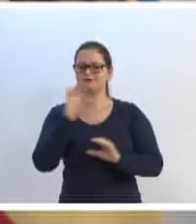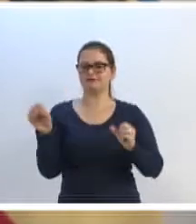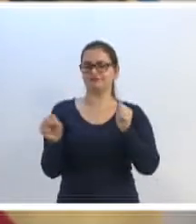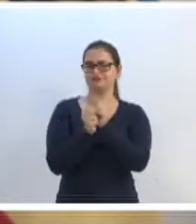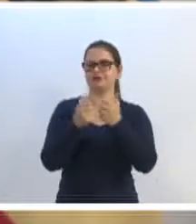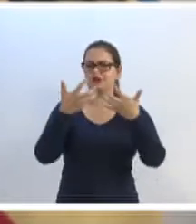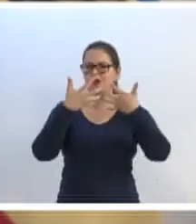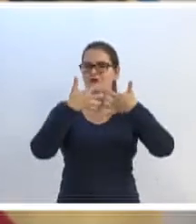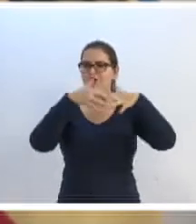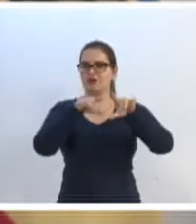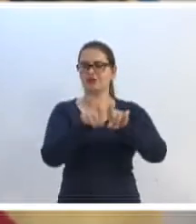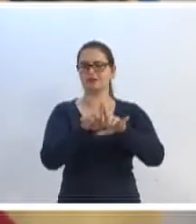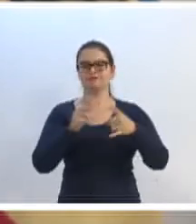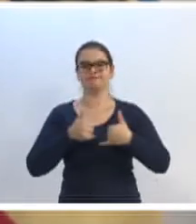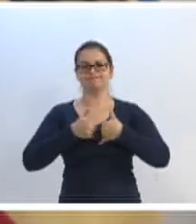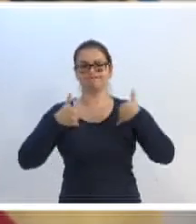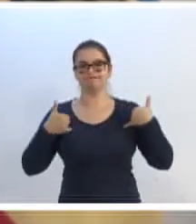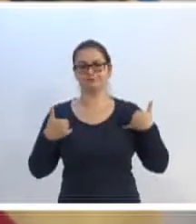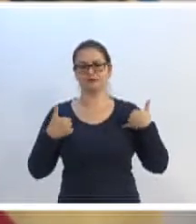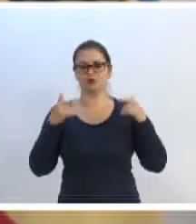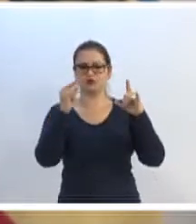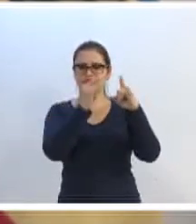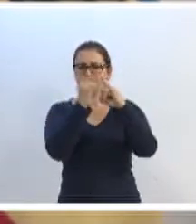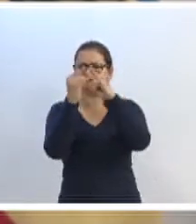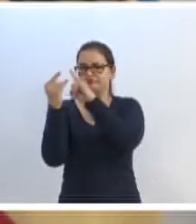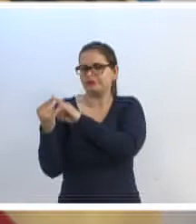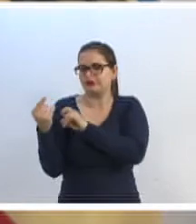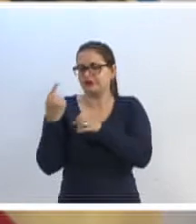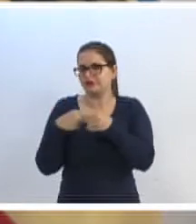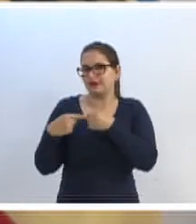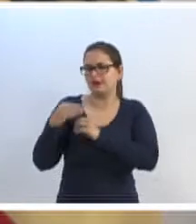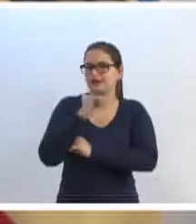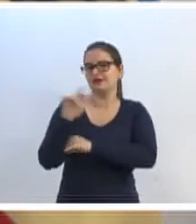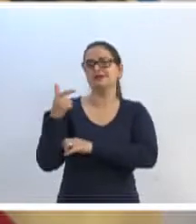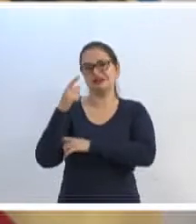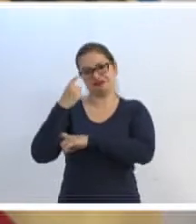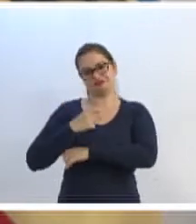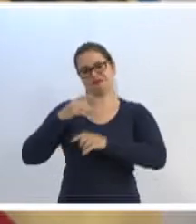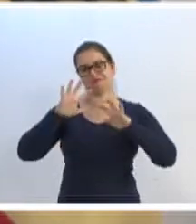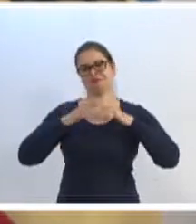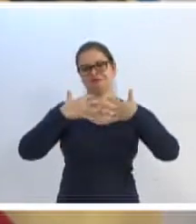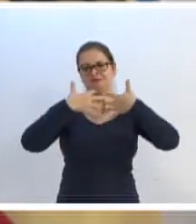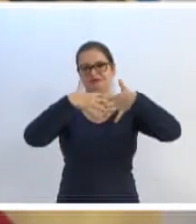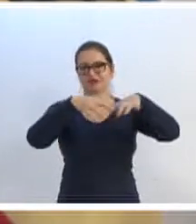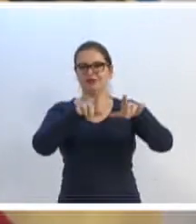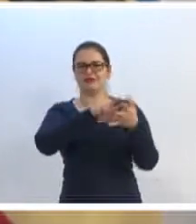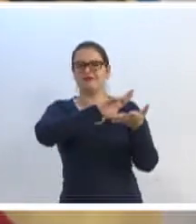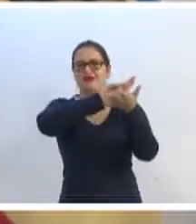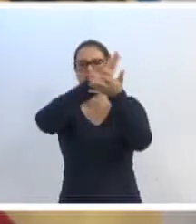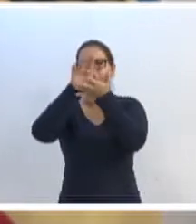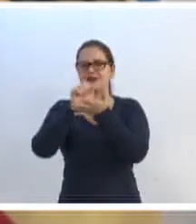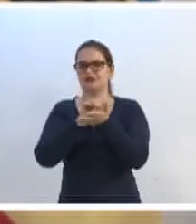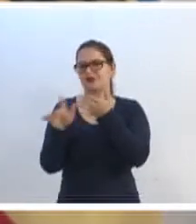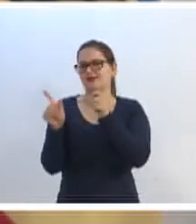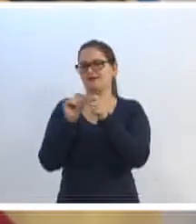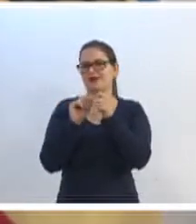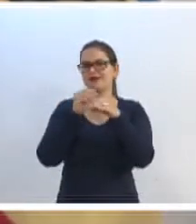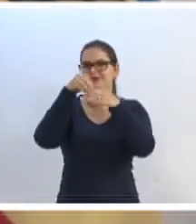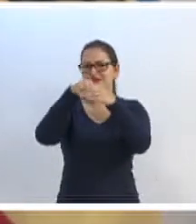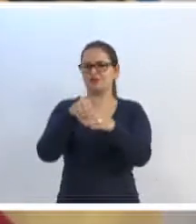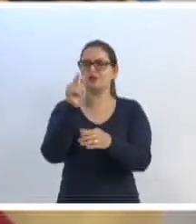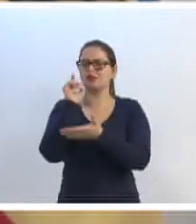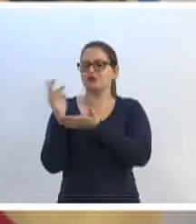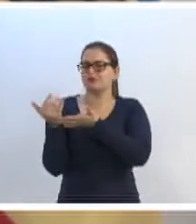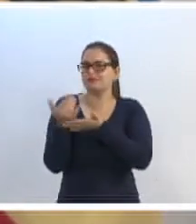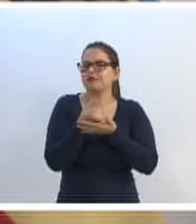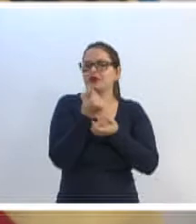Rotary, tem muito orgulho das entidades da nossa cidade, de ser rotariano e das diversas atividades que são feitas para conseguir arrecadar os